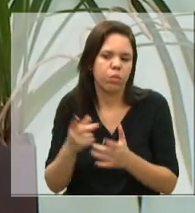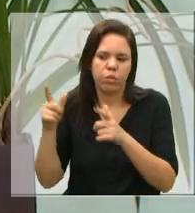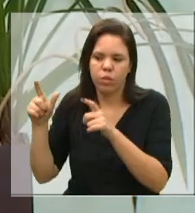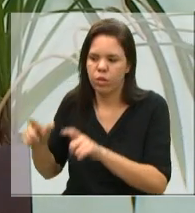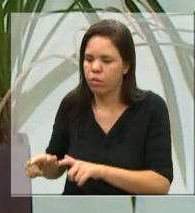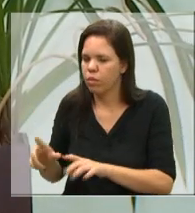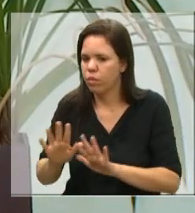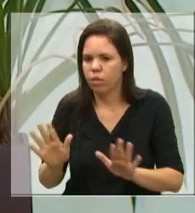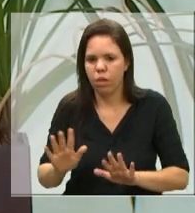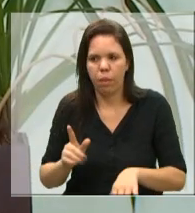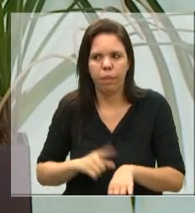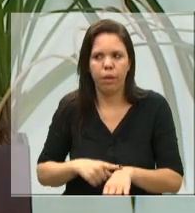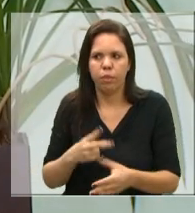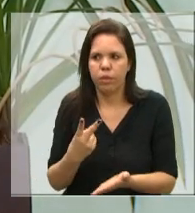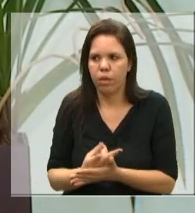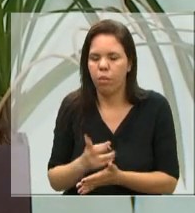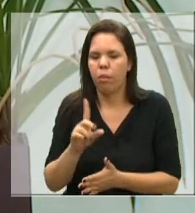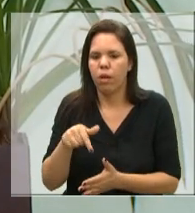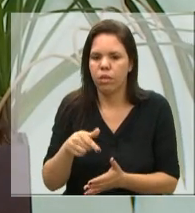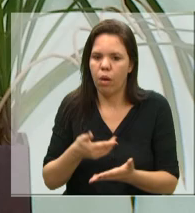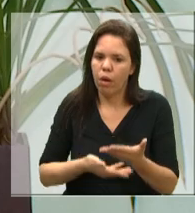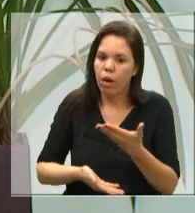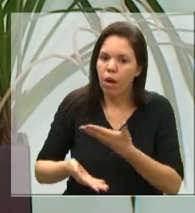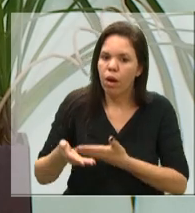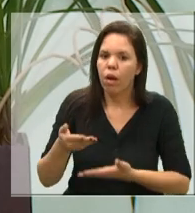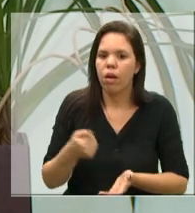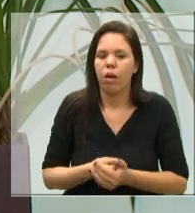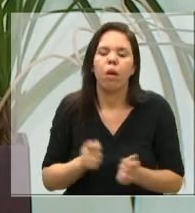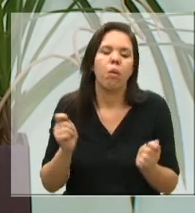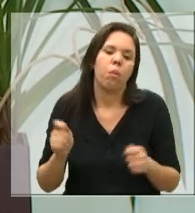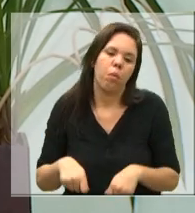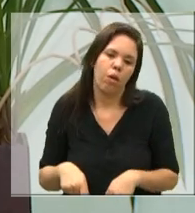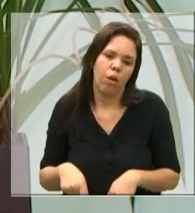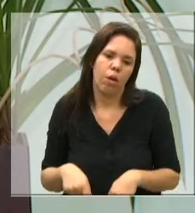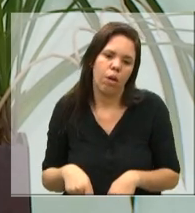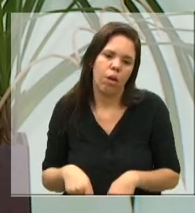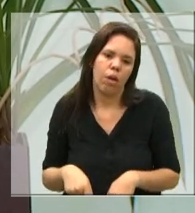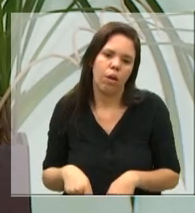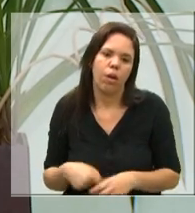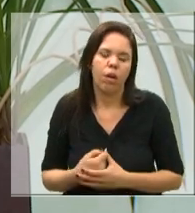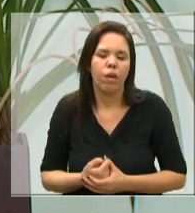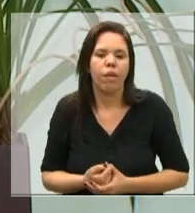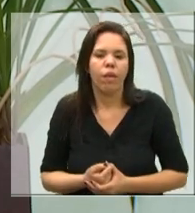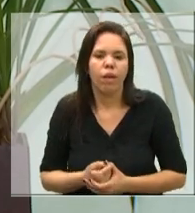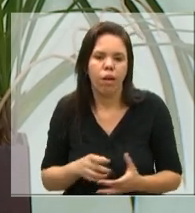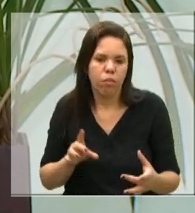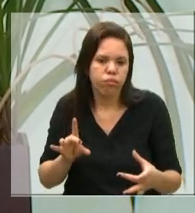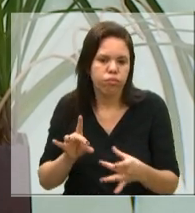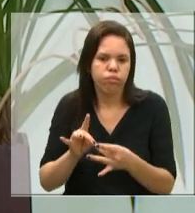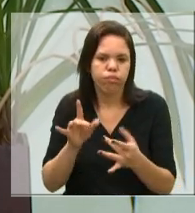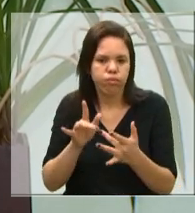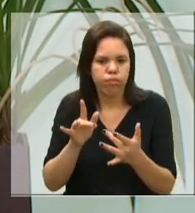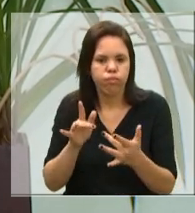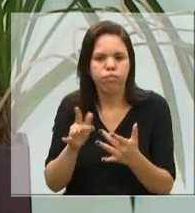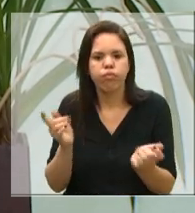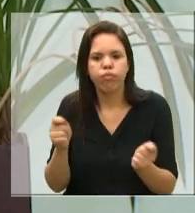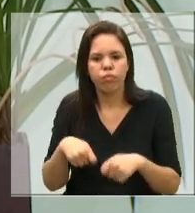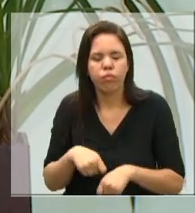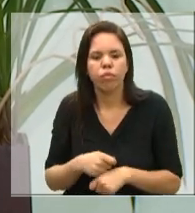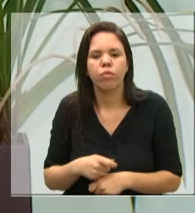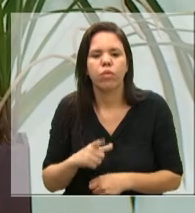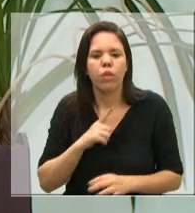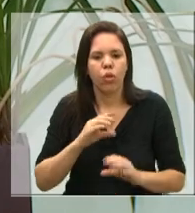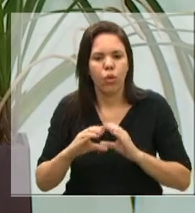lugar e ao mesmo tempo, mas há uma relação, então, que pode ser assíncrona justamente, mediada, via de